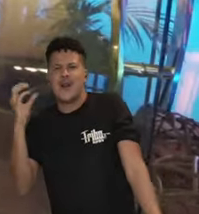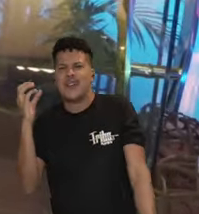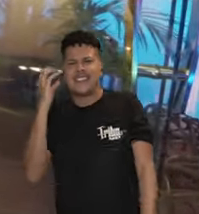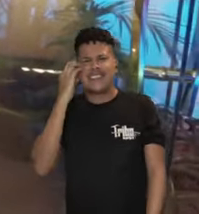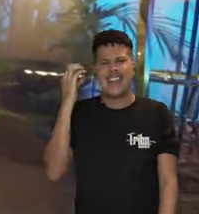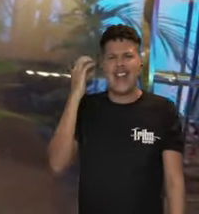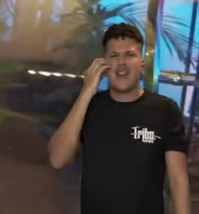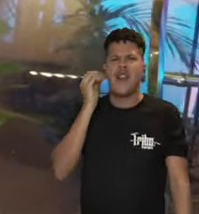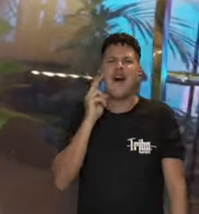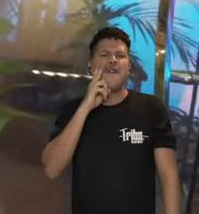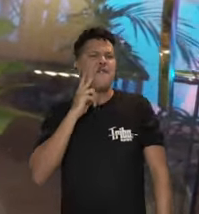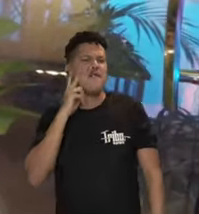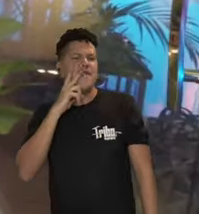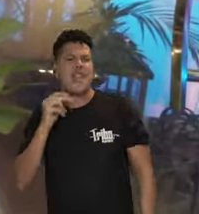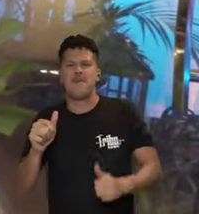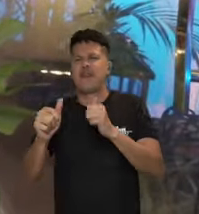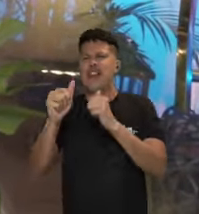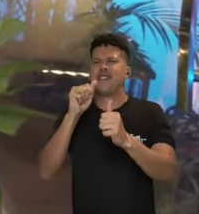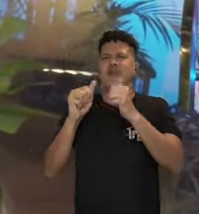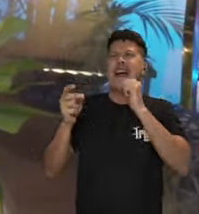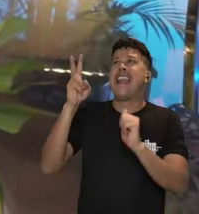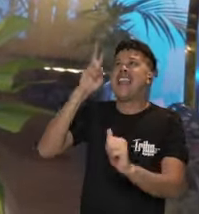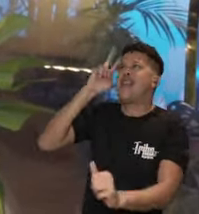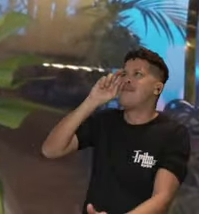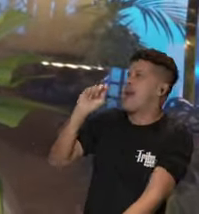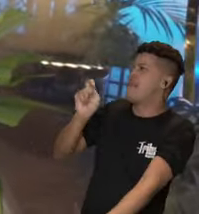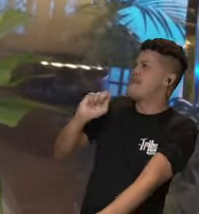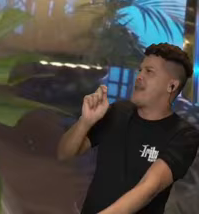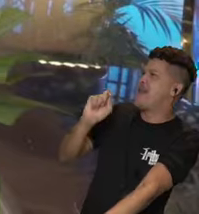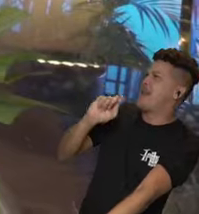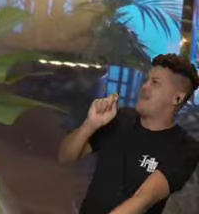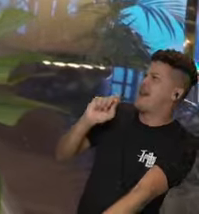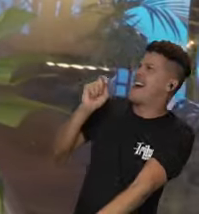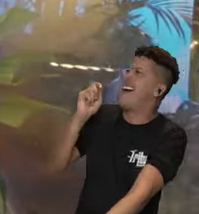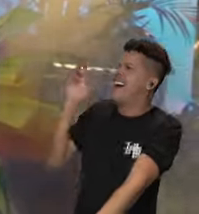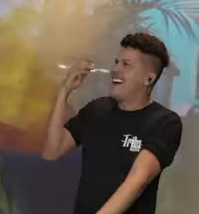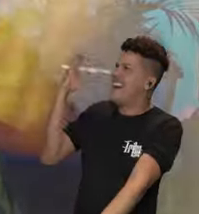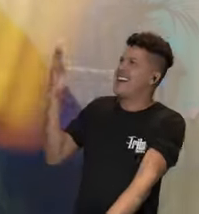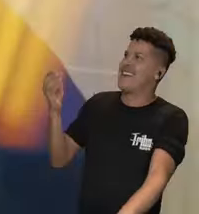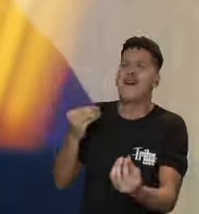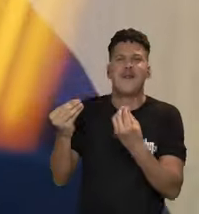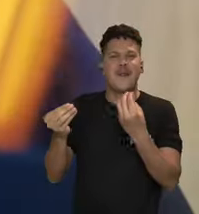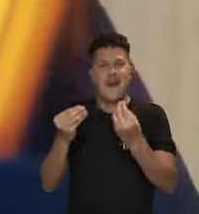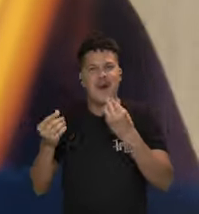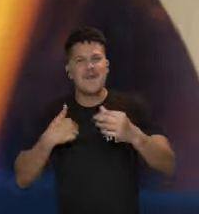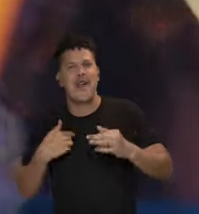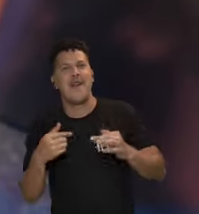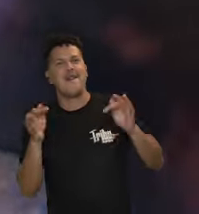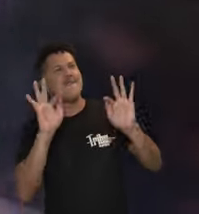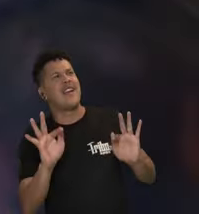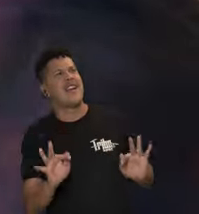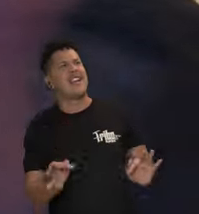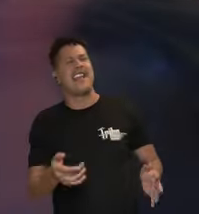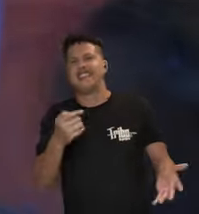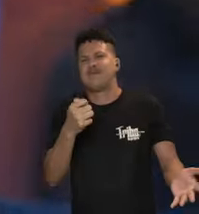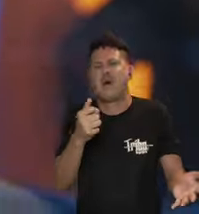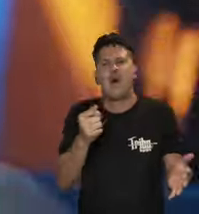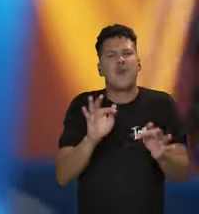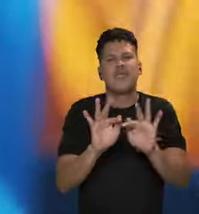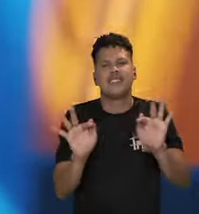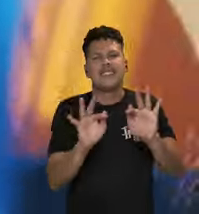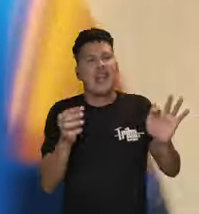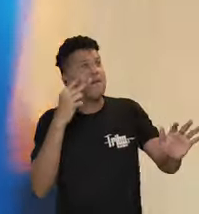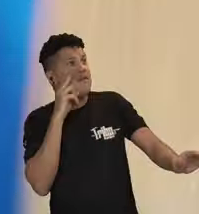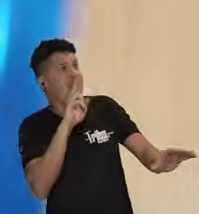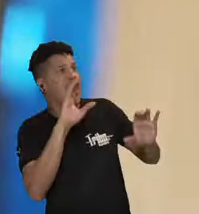tomar. Lembrei das pipas no fio, ó, que louco. Ah, que louco. Como eu era feliz com tão pouco. Olhar pro céu